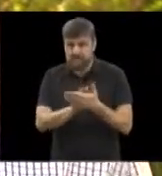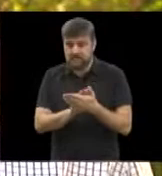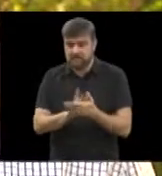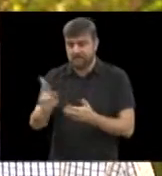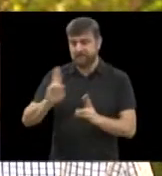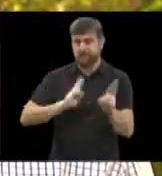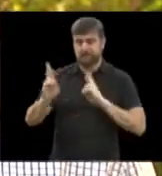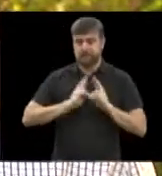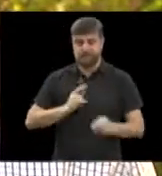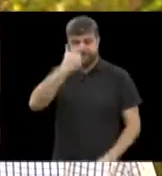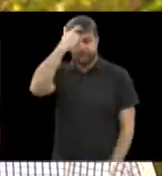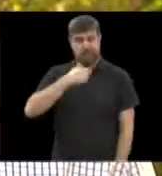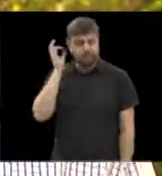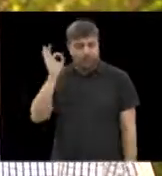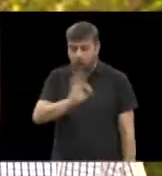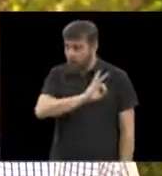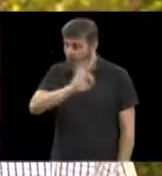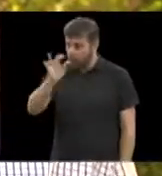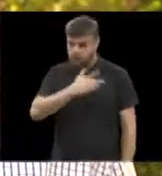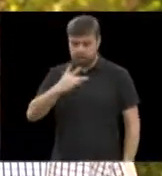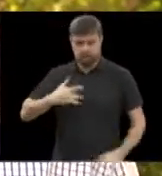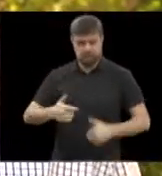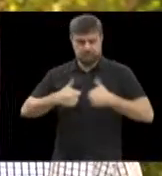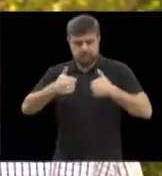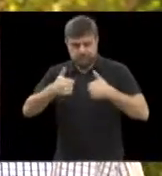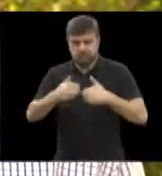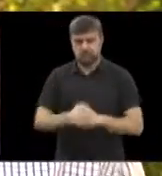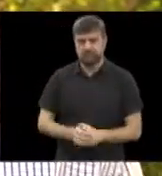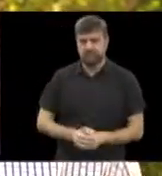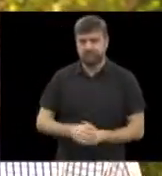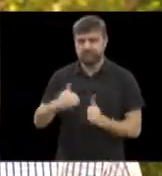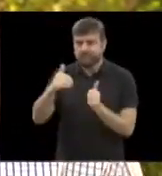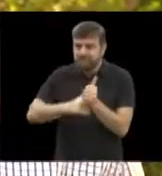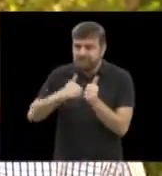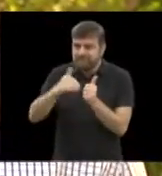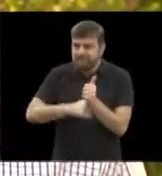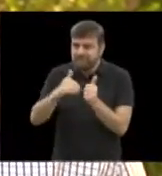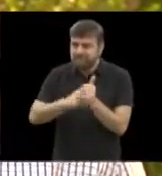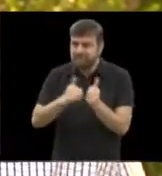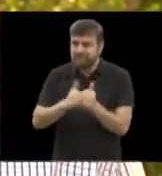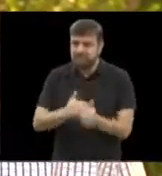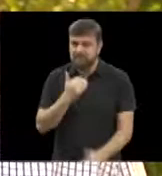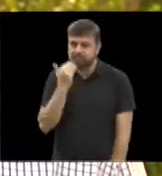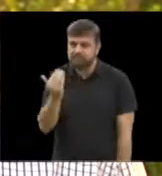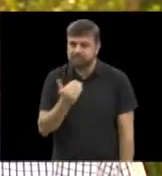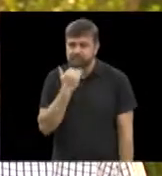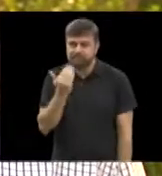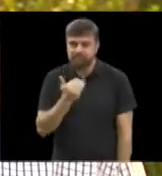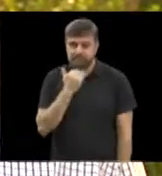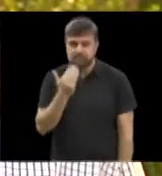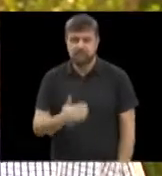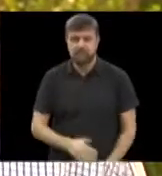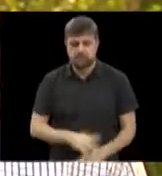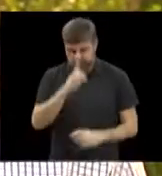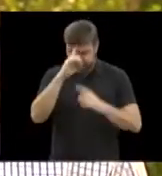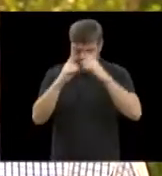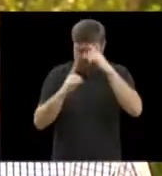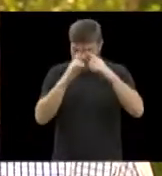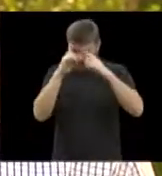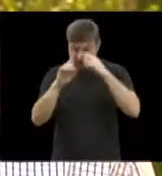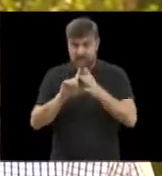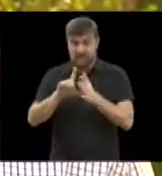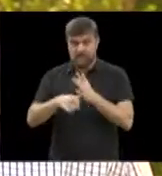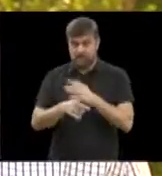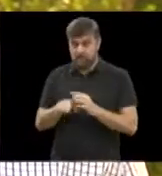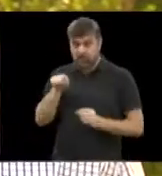ok e ela está ok. E a dúvida e o mistério aumentava cada vez mais. Depois das